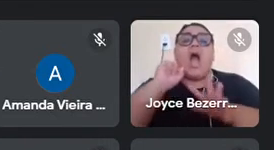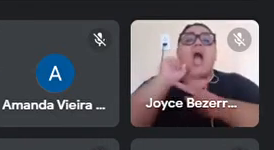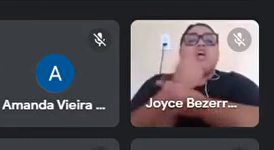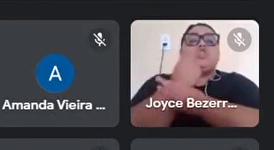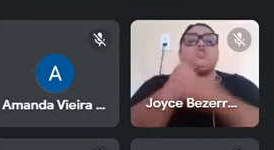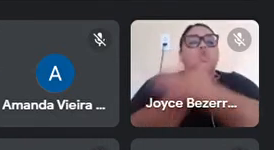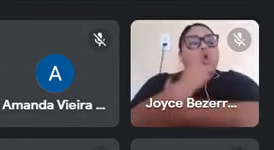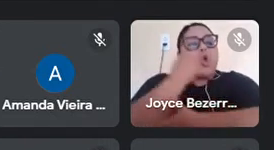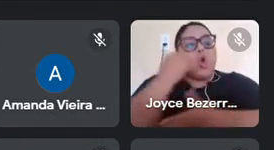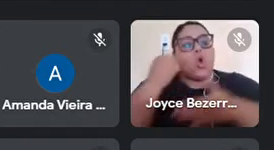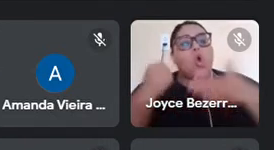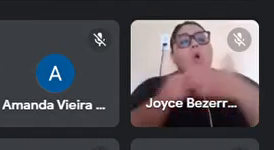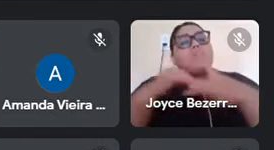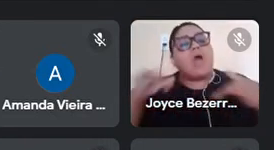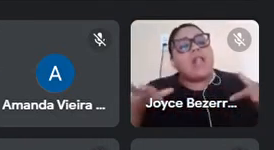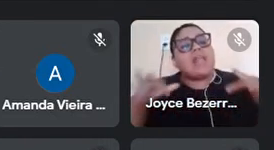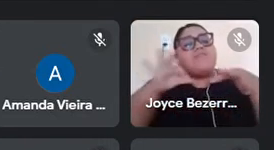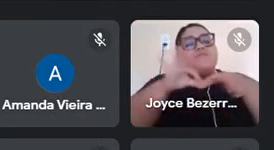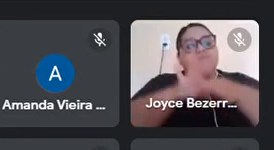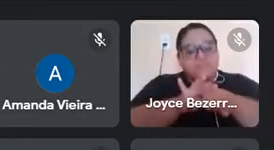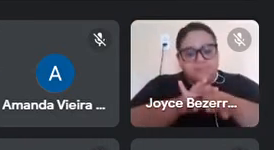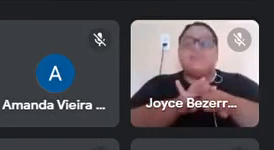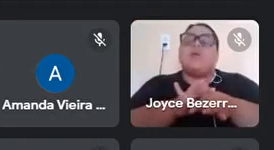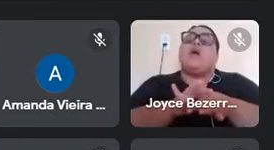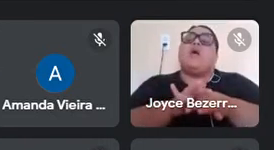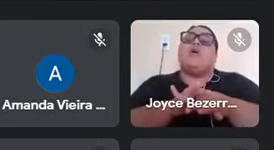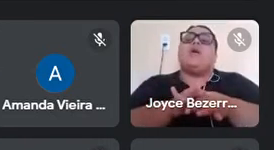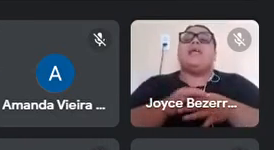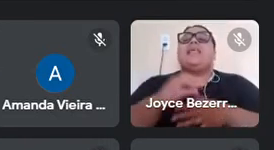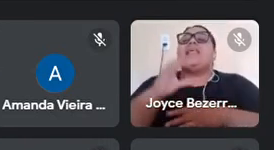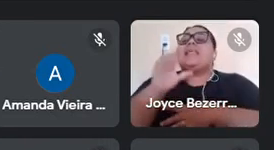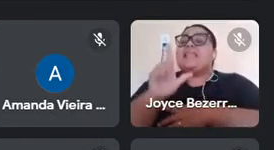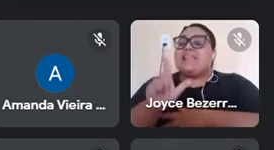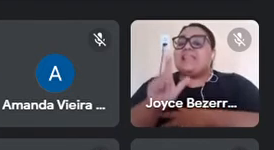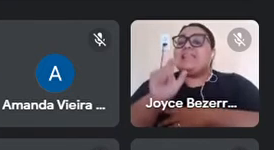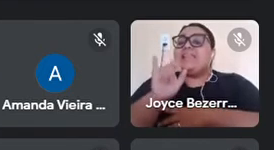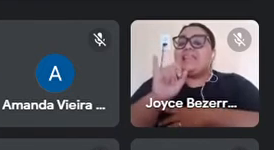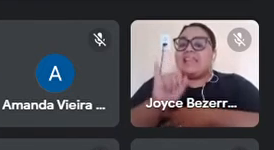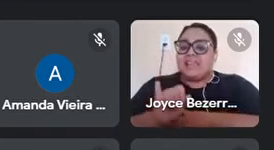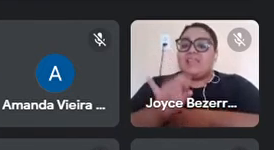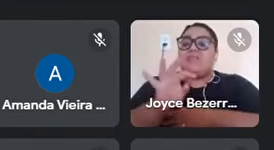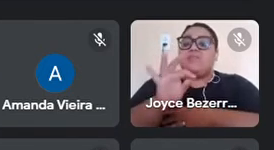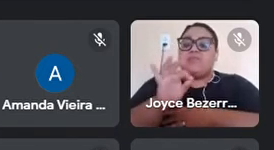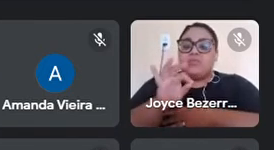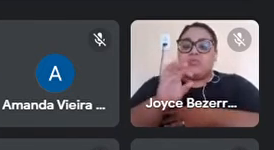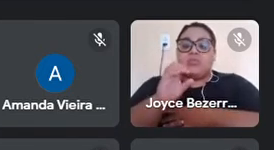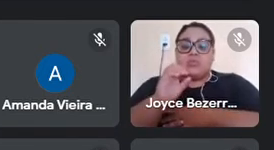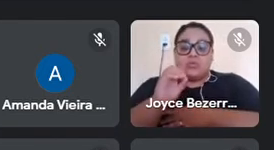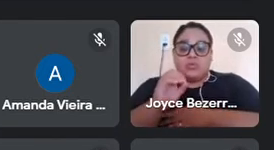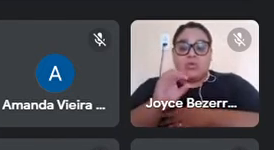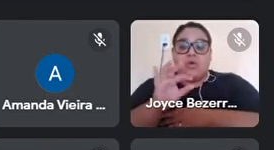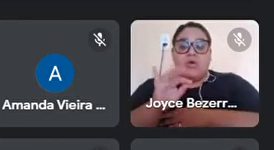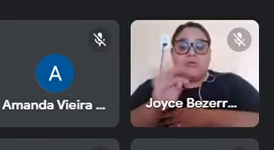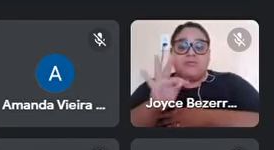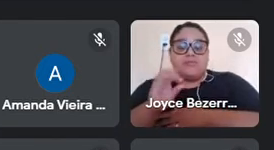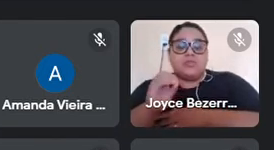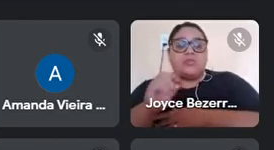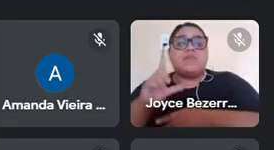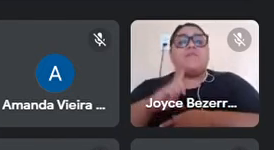linfócitos B, e os linfócitos B, depois de ativos, eles vão aí gerar células de